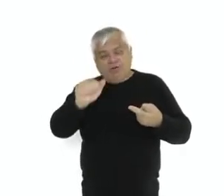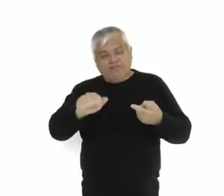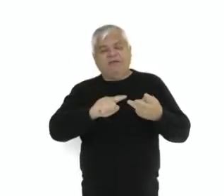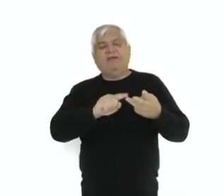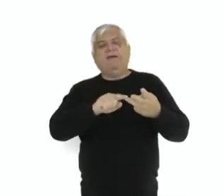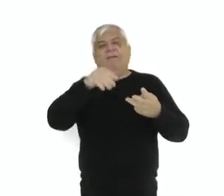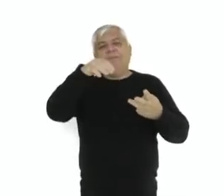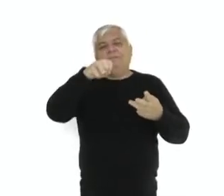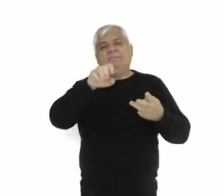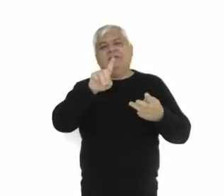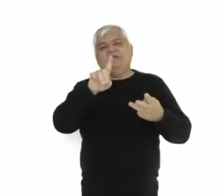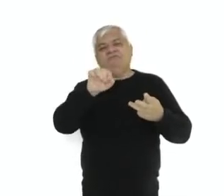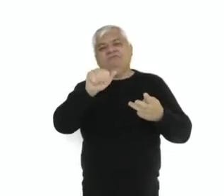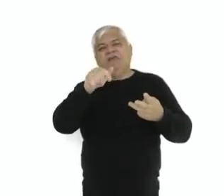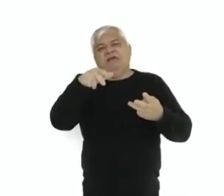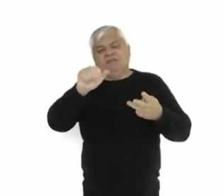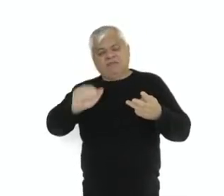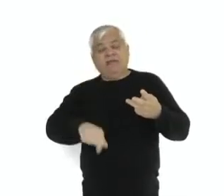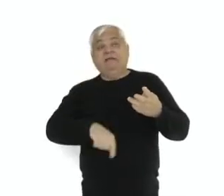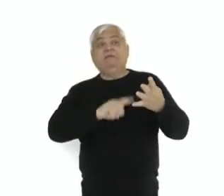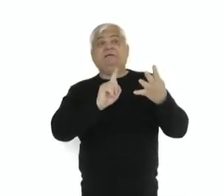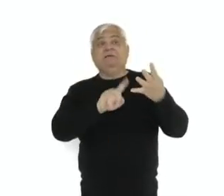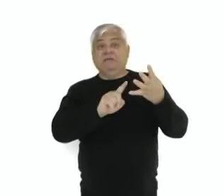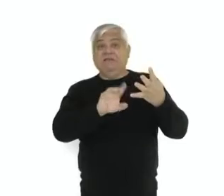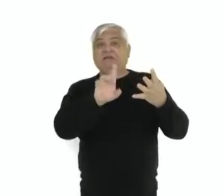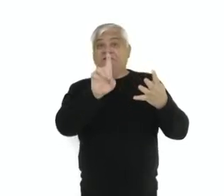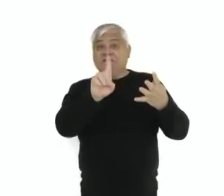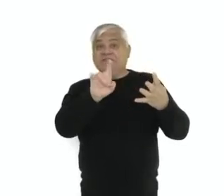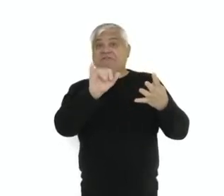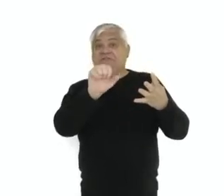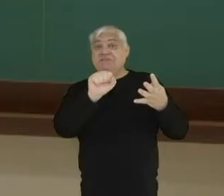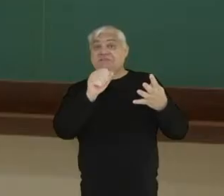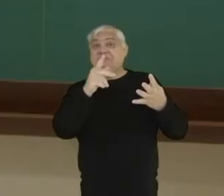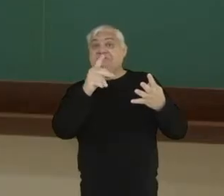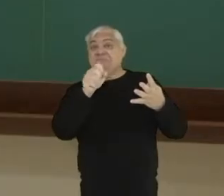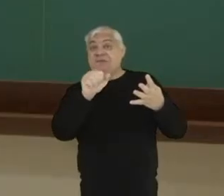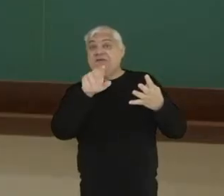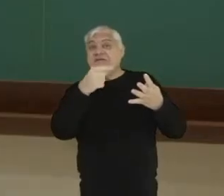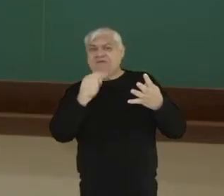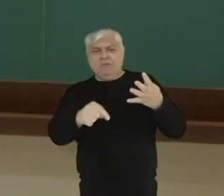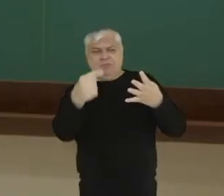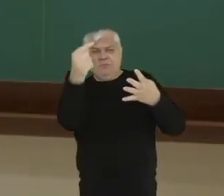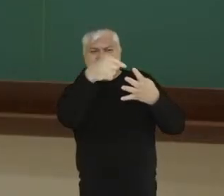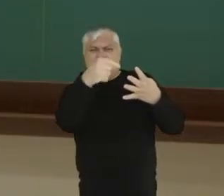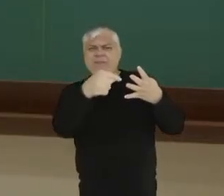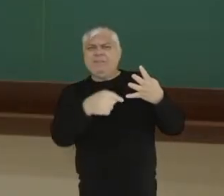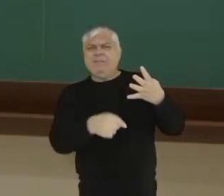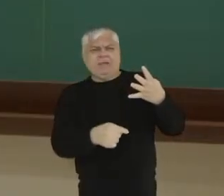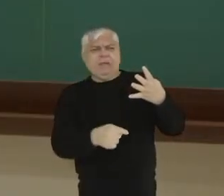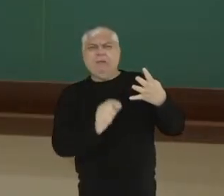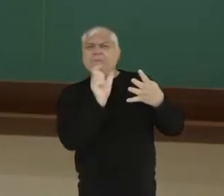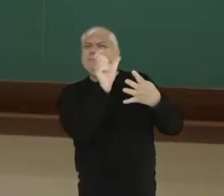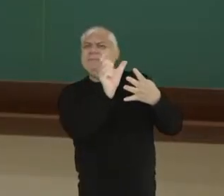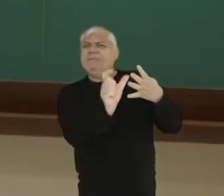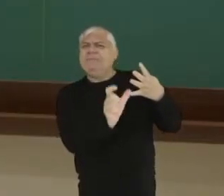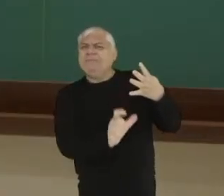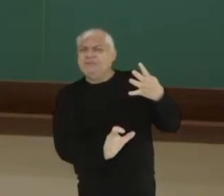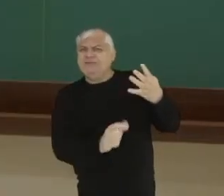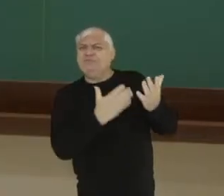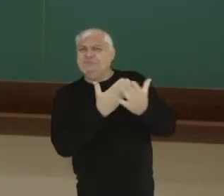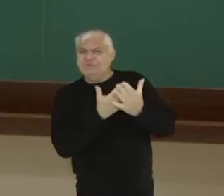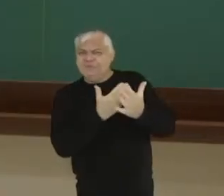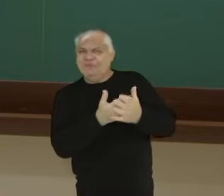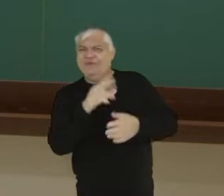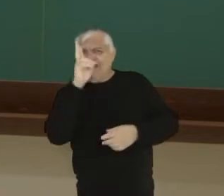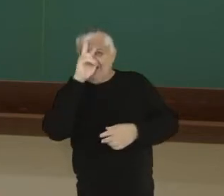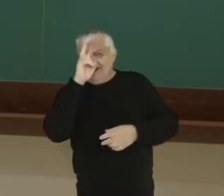de dispersão? Como a amplitude? Então, nós falamos já, você já deve ter estudado medidas de